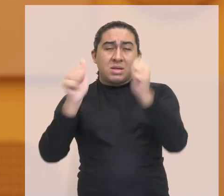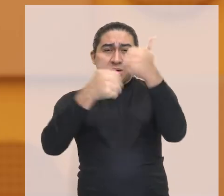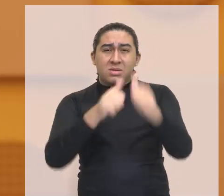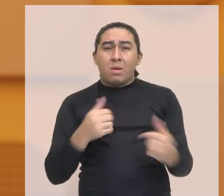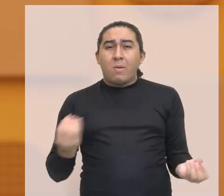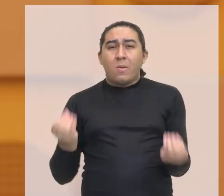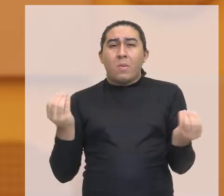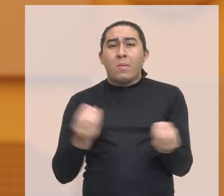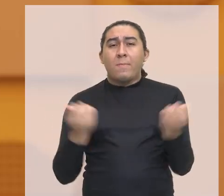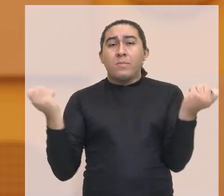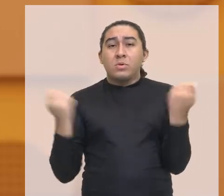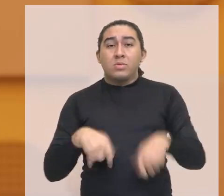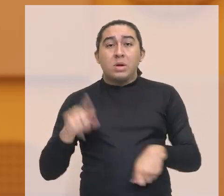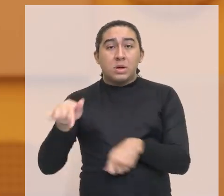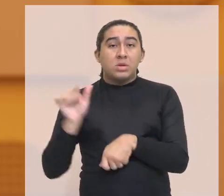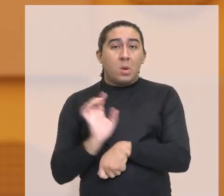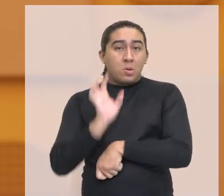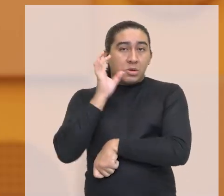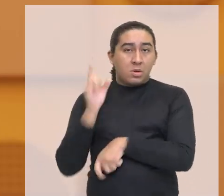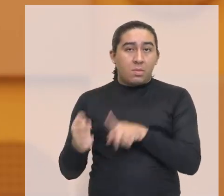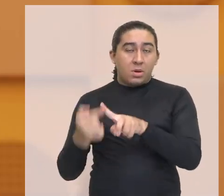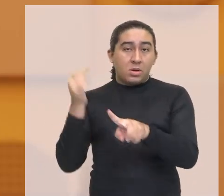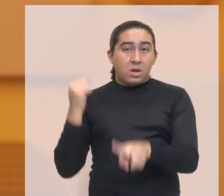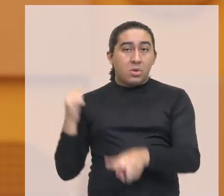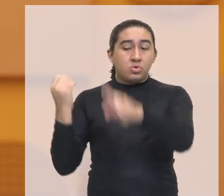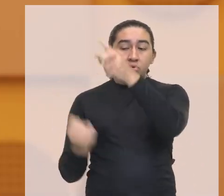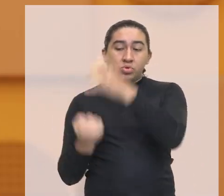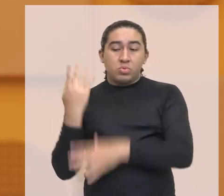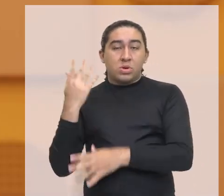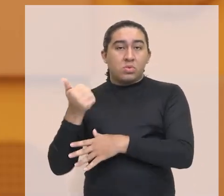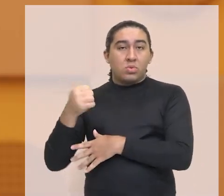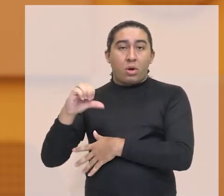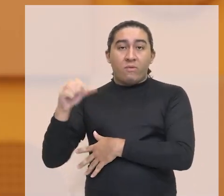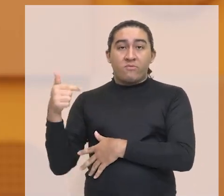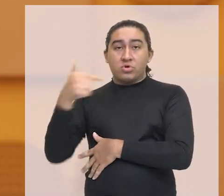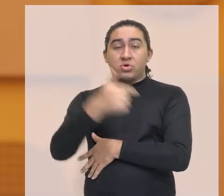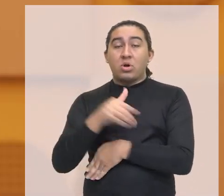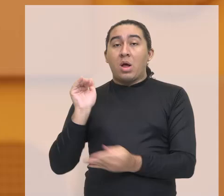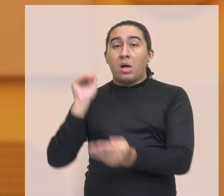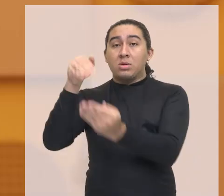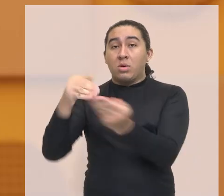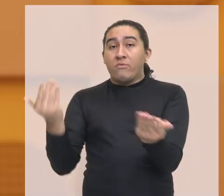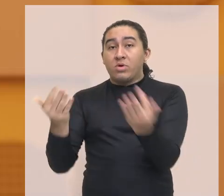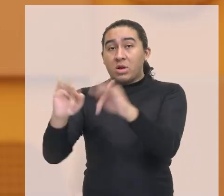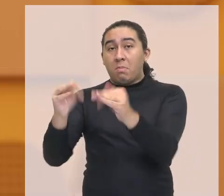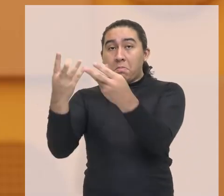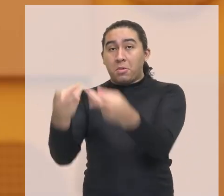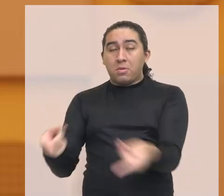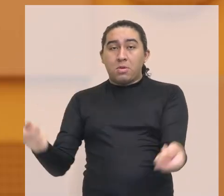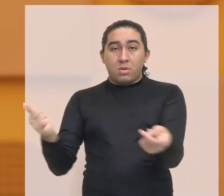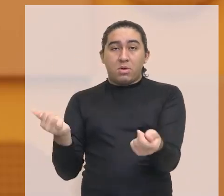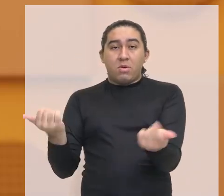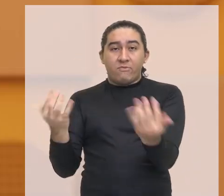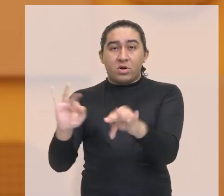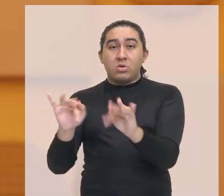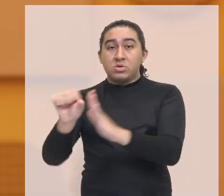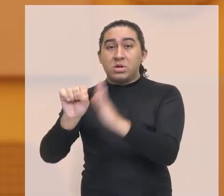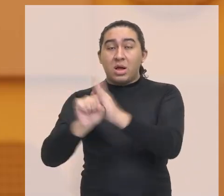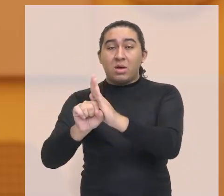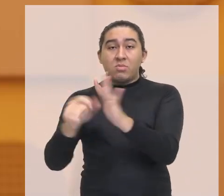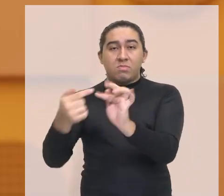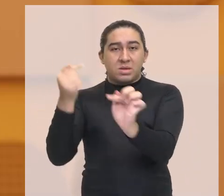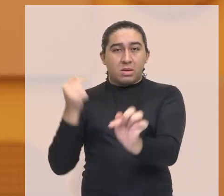como é que foi essa União Soviética do seu surgimento lá em 22 até o seu declínio no final do